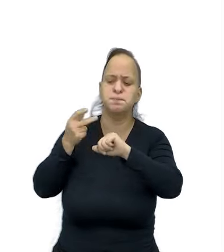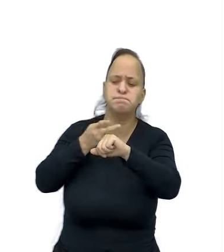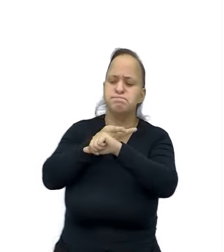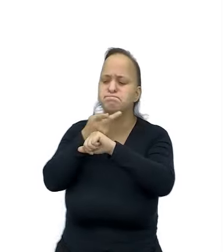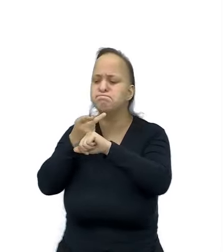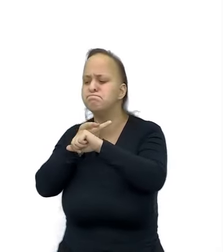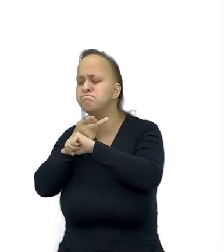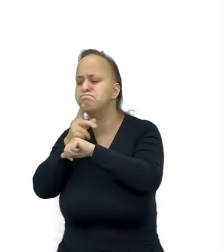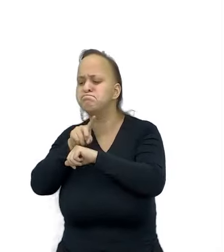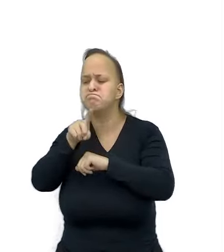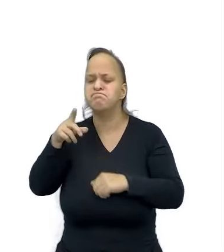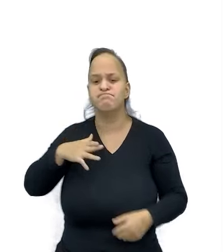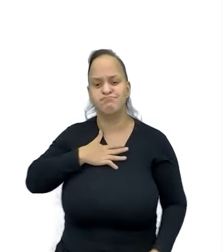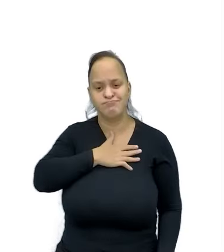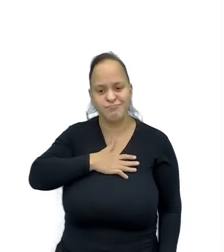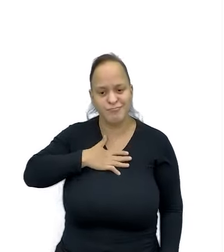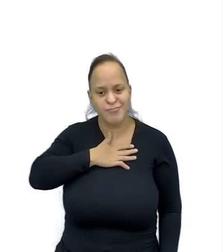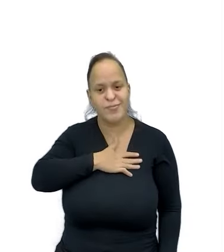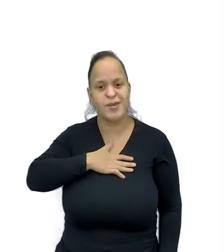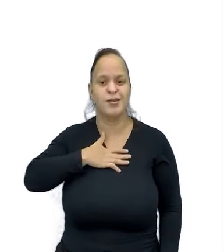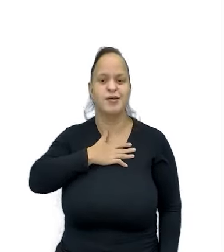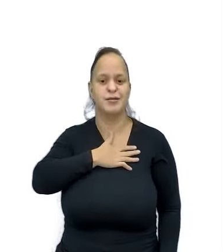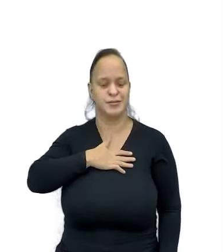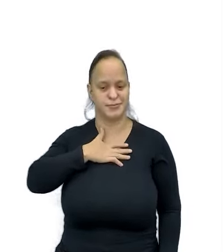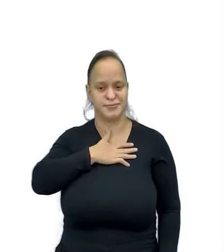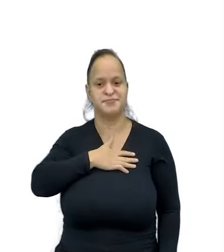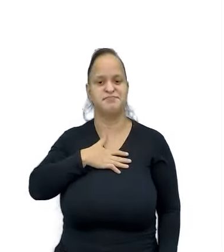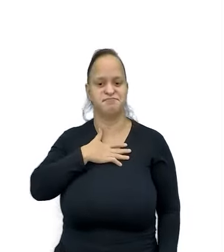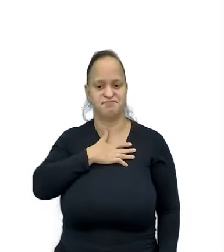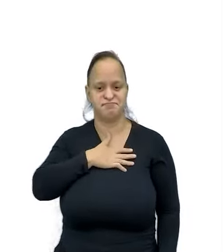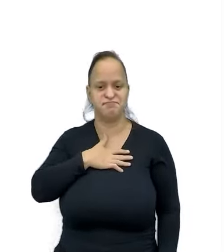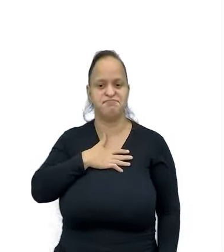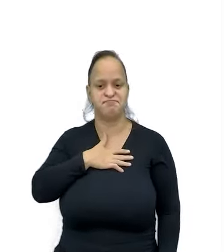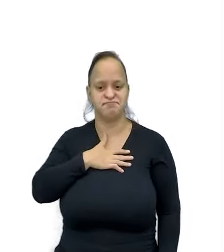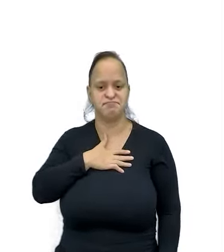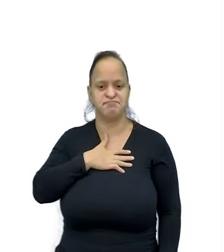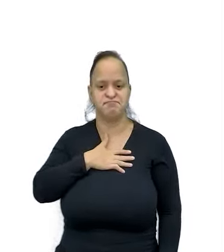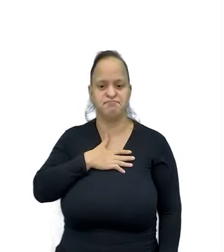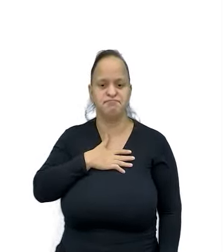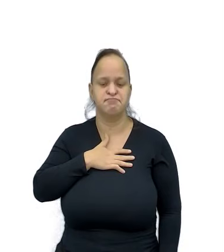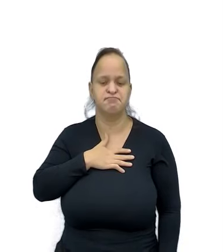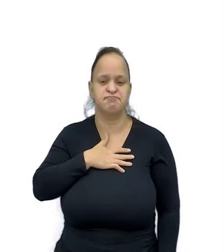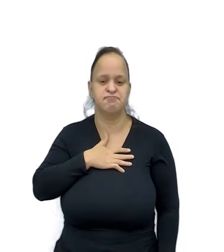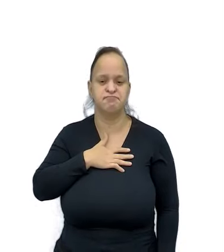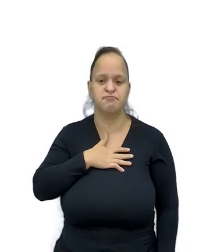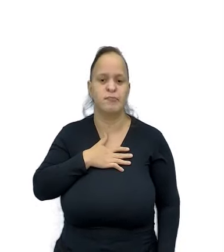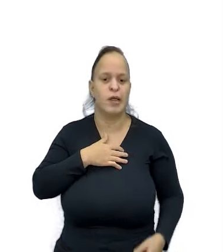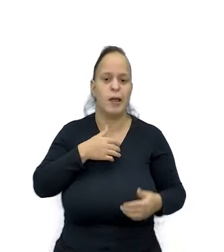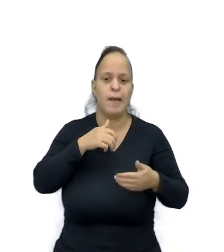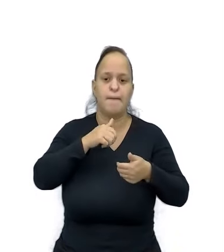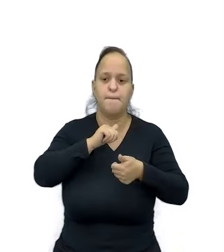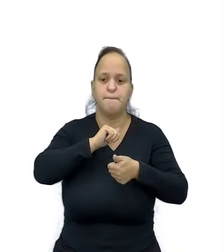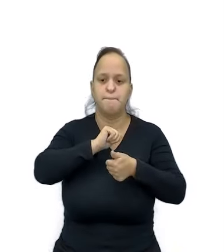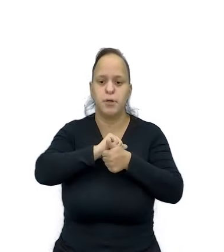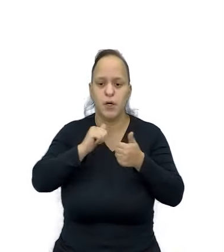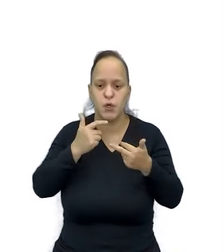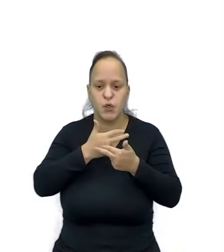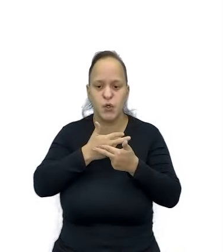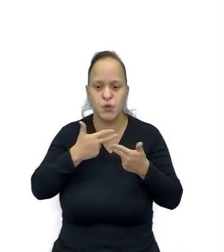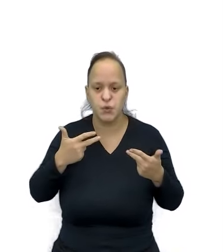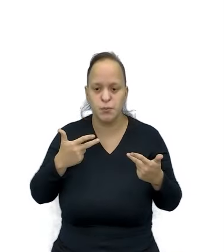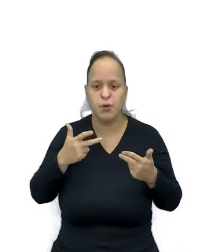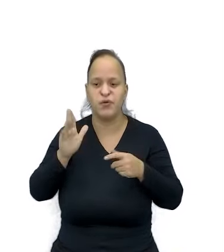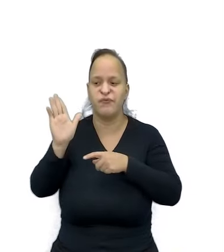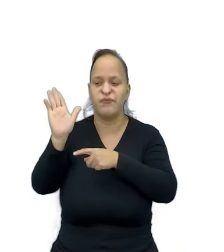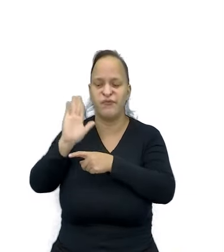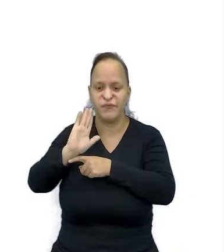fazer, tá, de hobbies mais que eles gostam de realizar no fim de semana, esportes, né, filmes, e